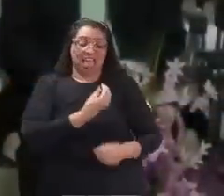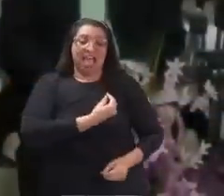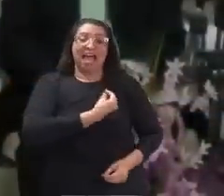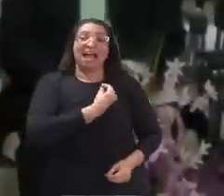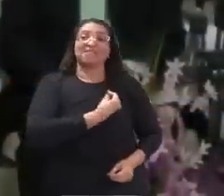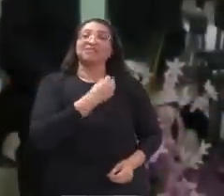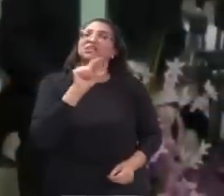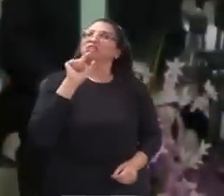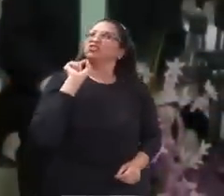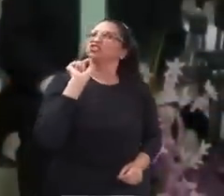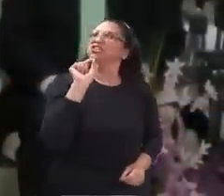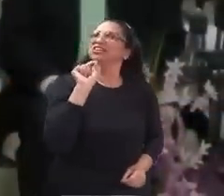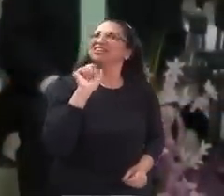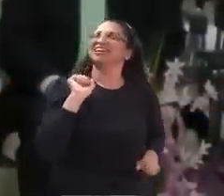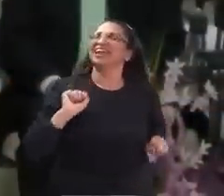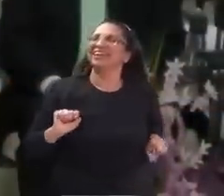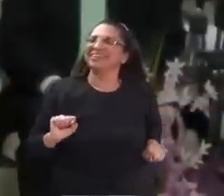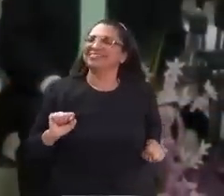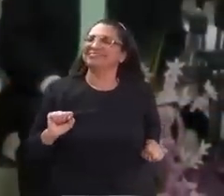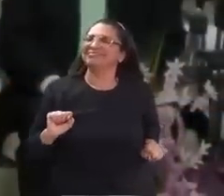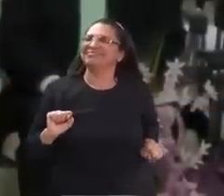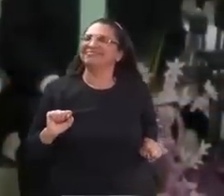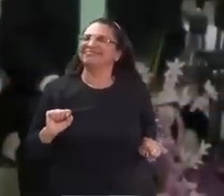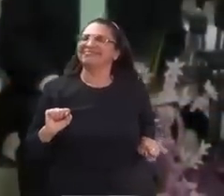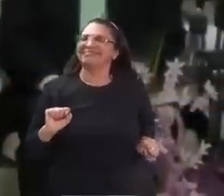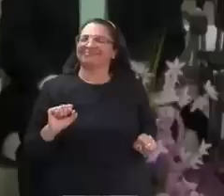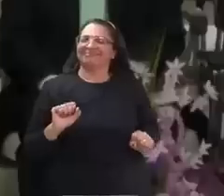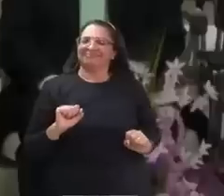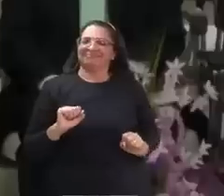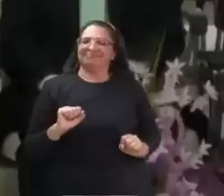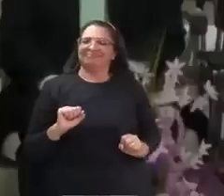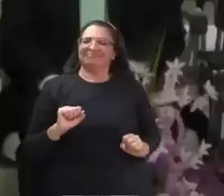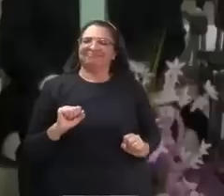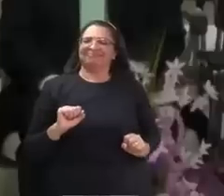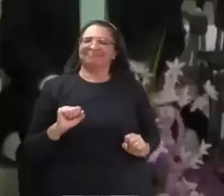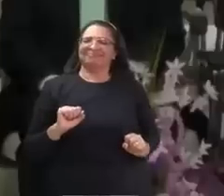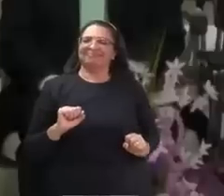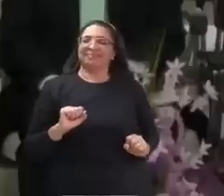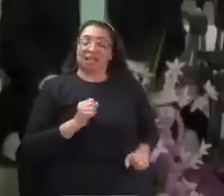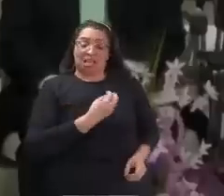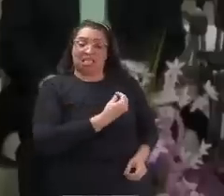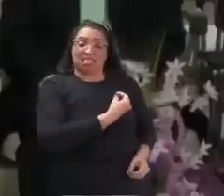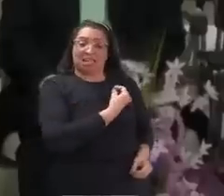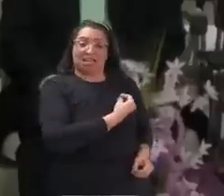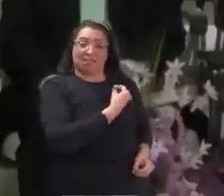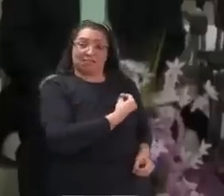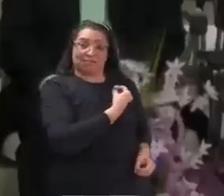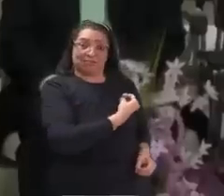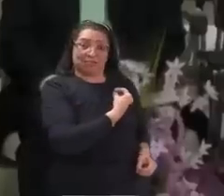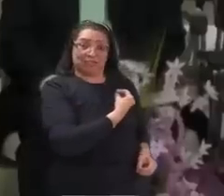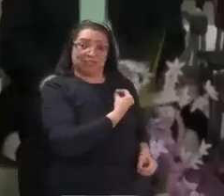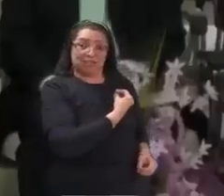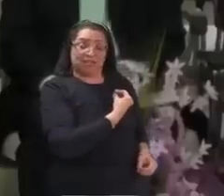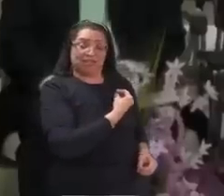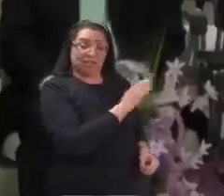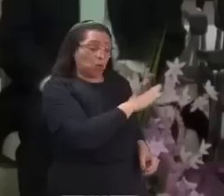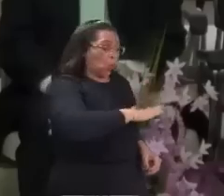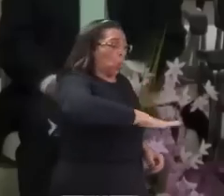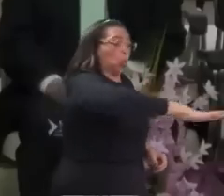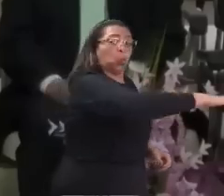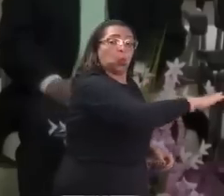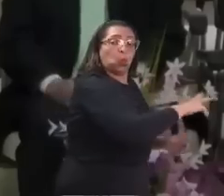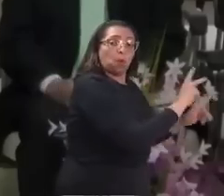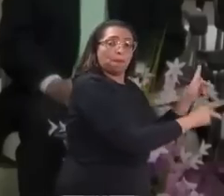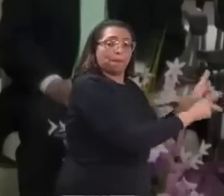lá. Você não dizer algo real para faraó, incorria no risco dele ter a revelação através de um